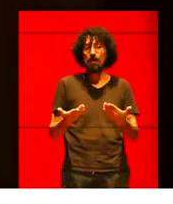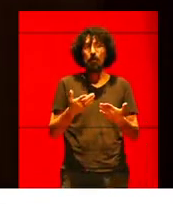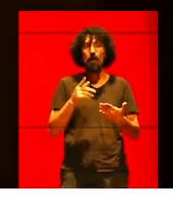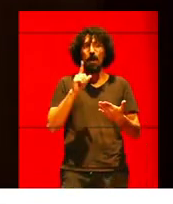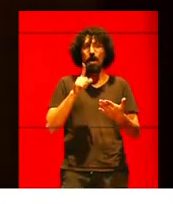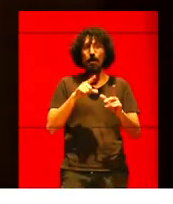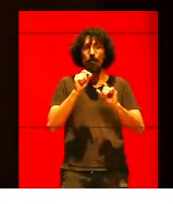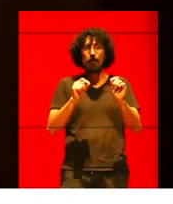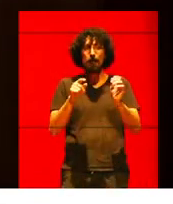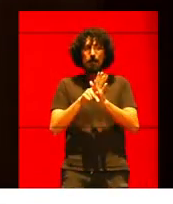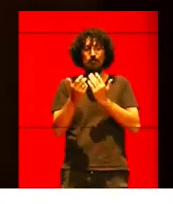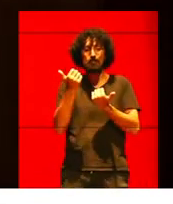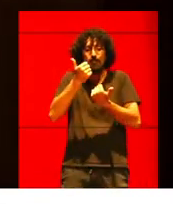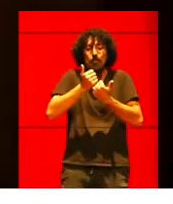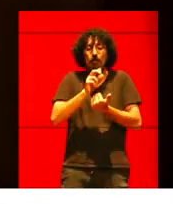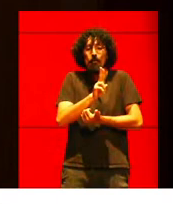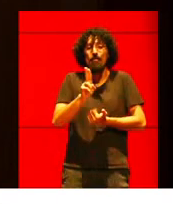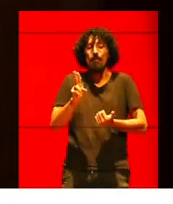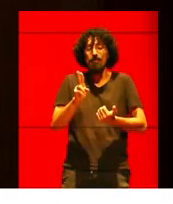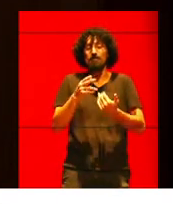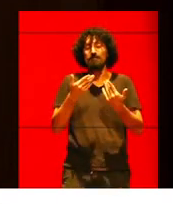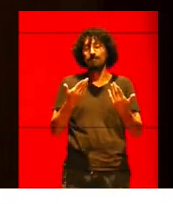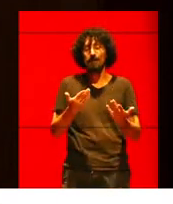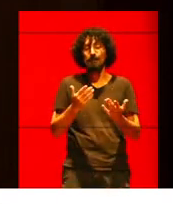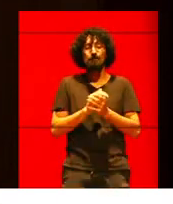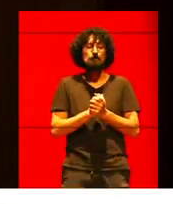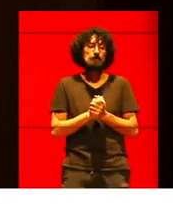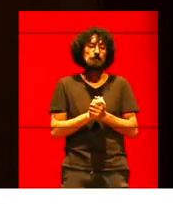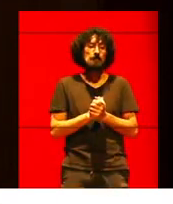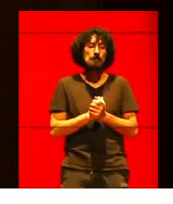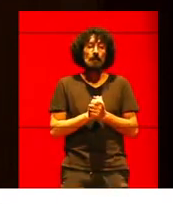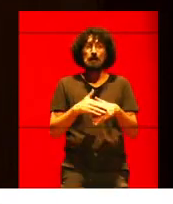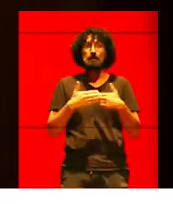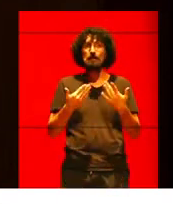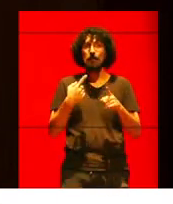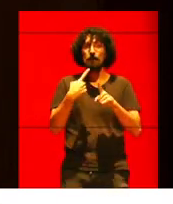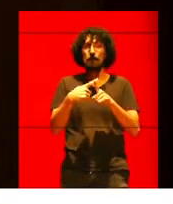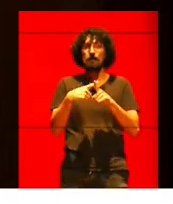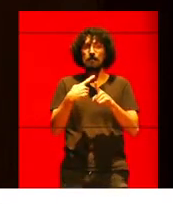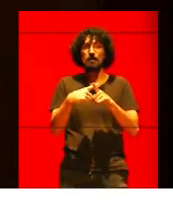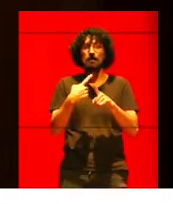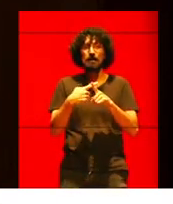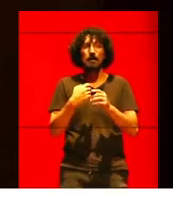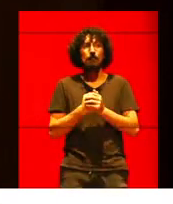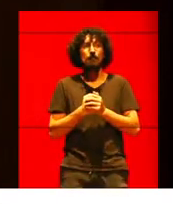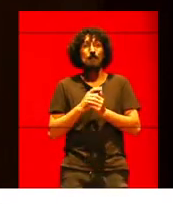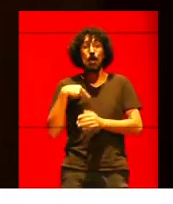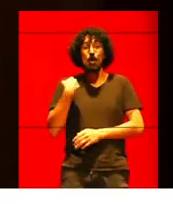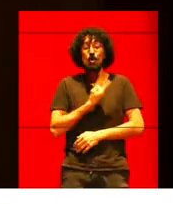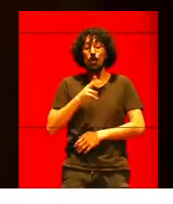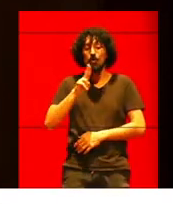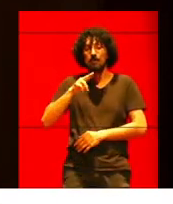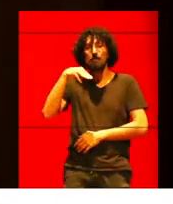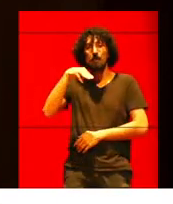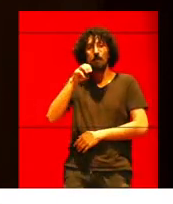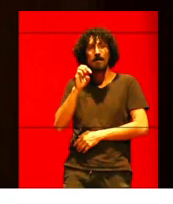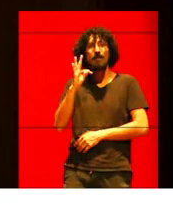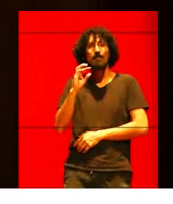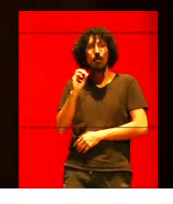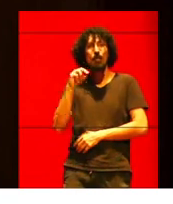lá, solão, brilhante. Né? Tu não sabia que aquilo era palha de aço. Por quê? Nós usamos o processo da